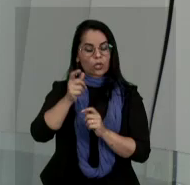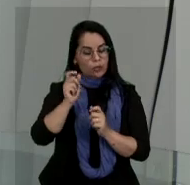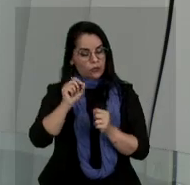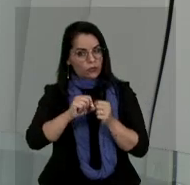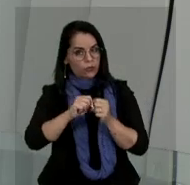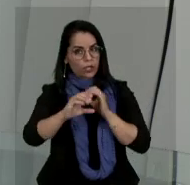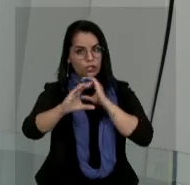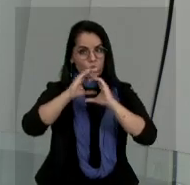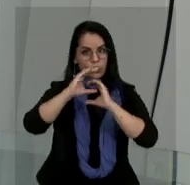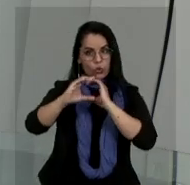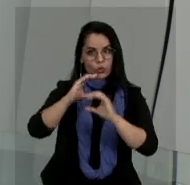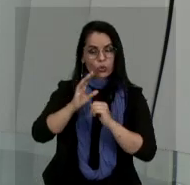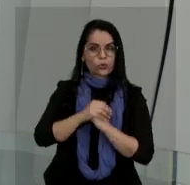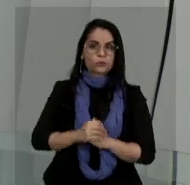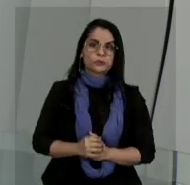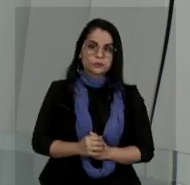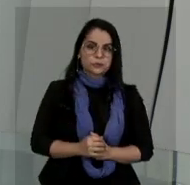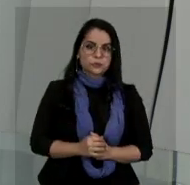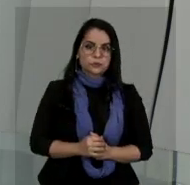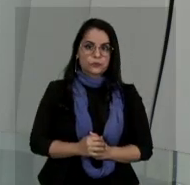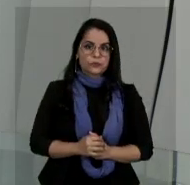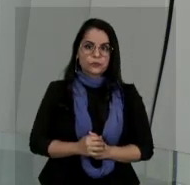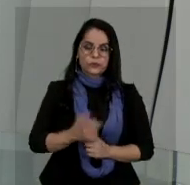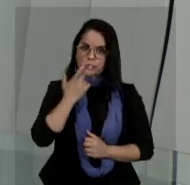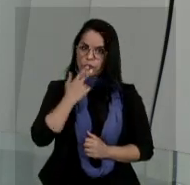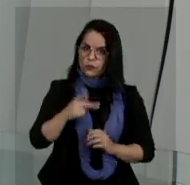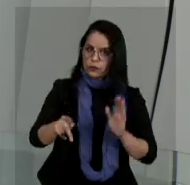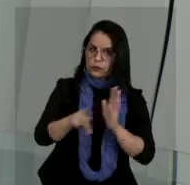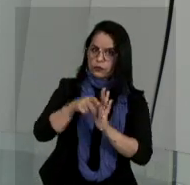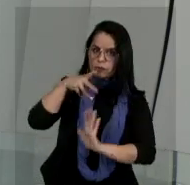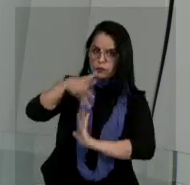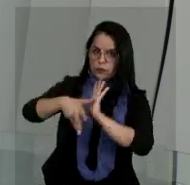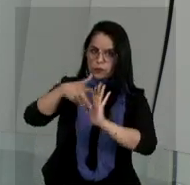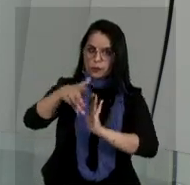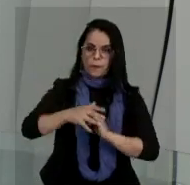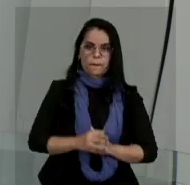feita a comunicação na língua dele.